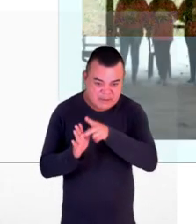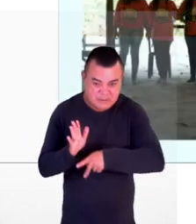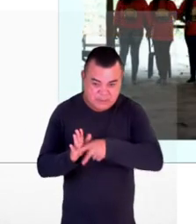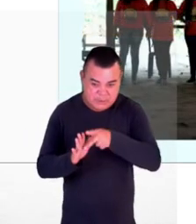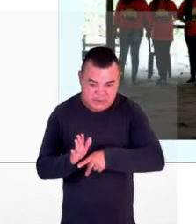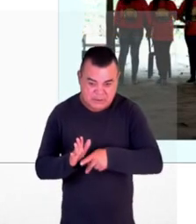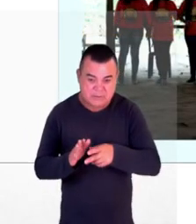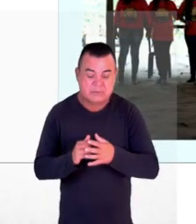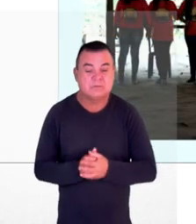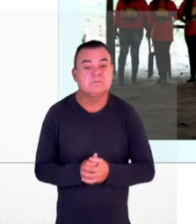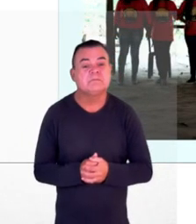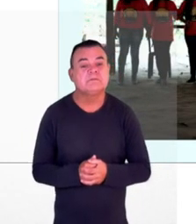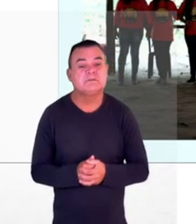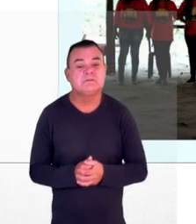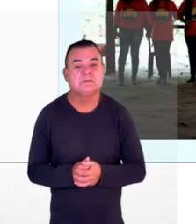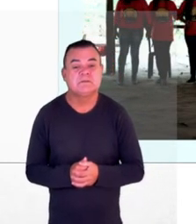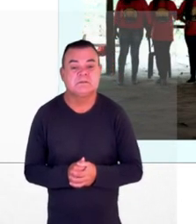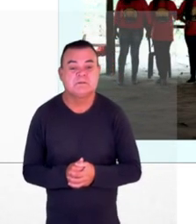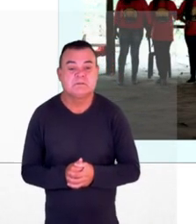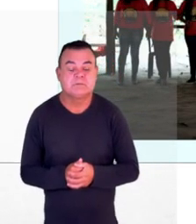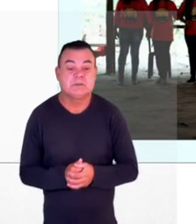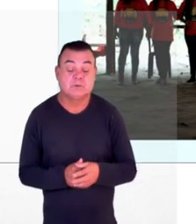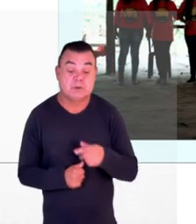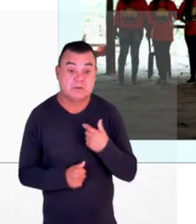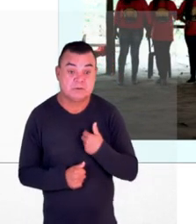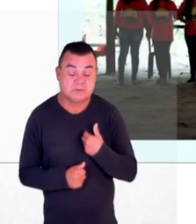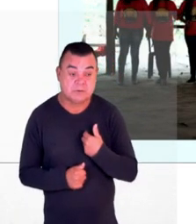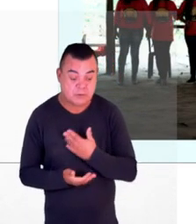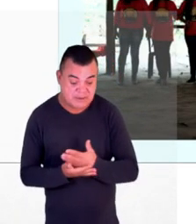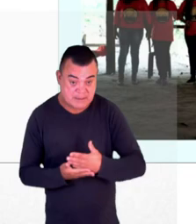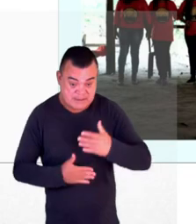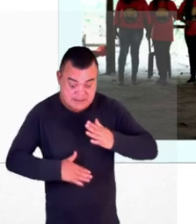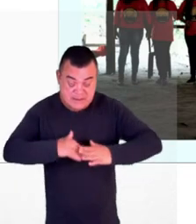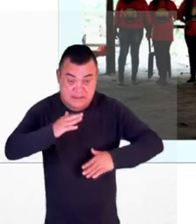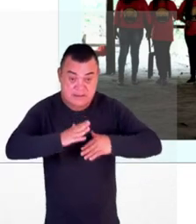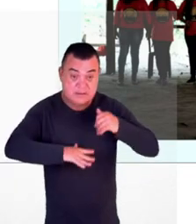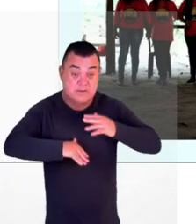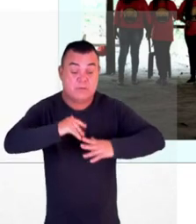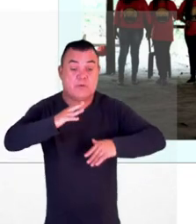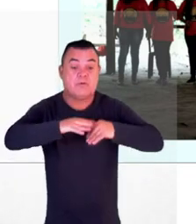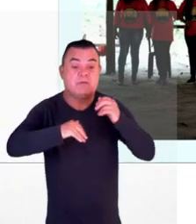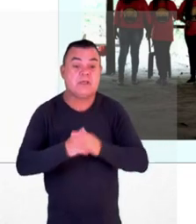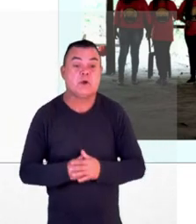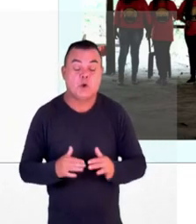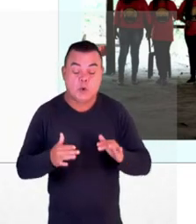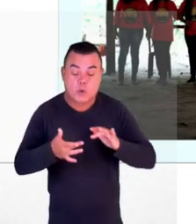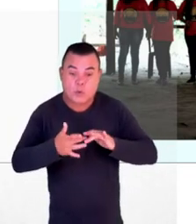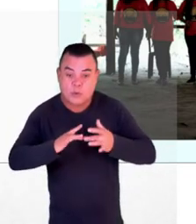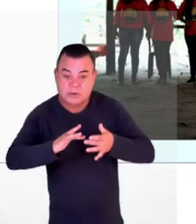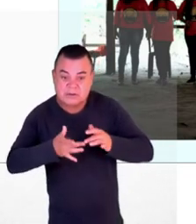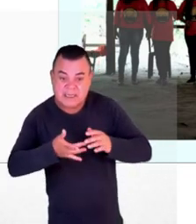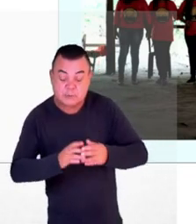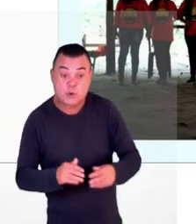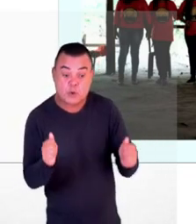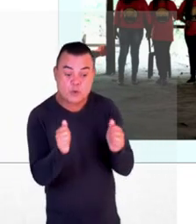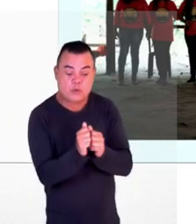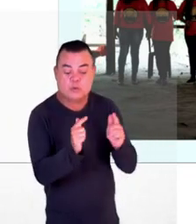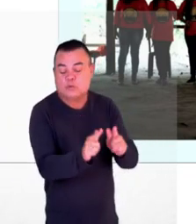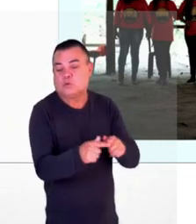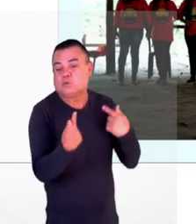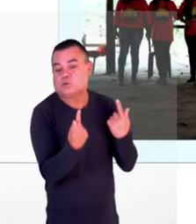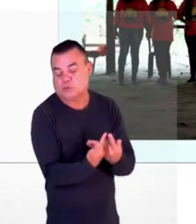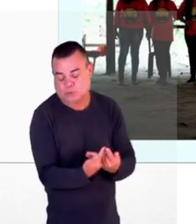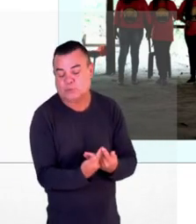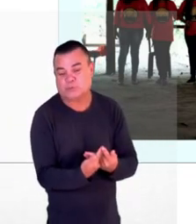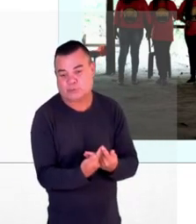aqui e a gente passa a desenvolver então Eh o contato com estes grupos a partir de algumas